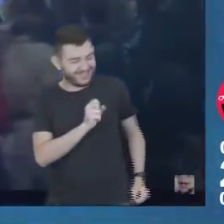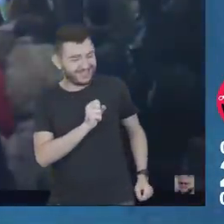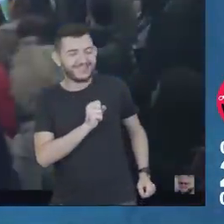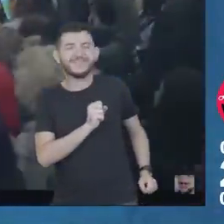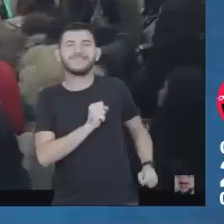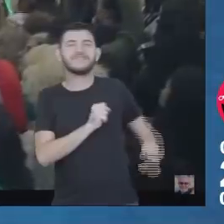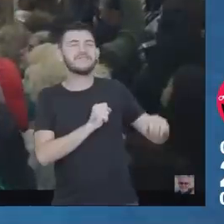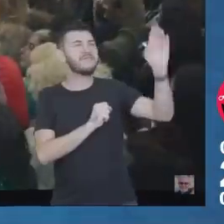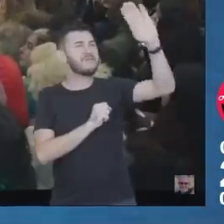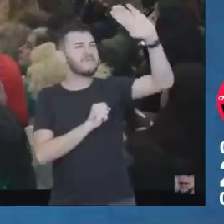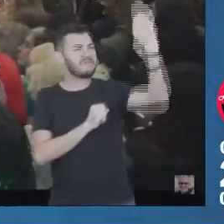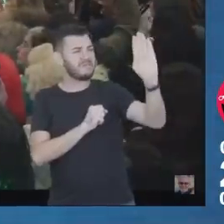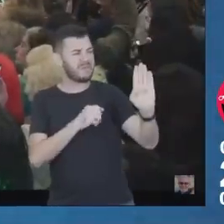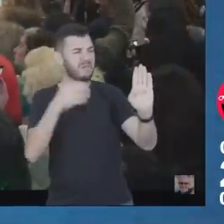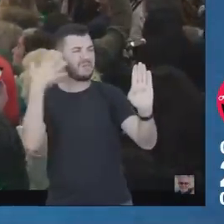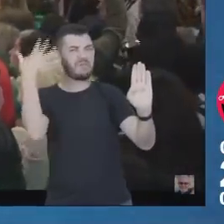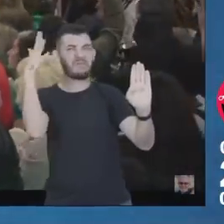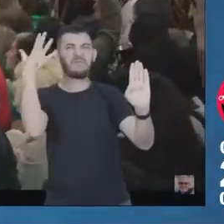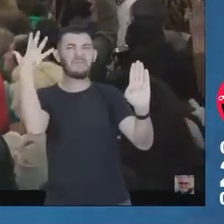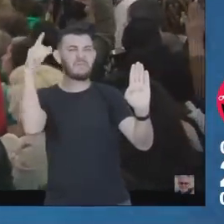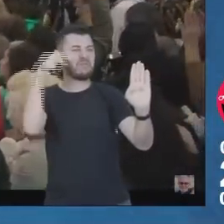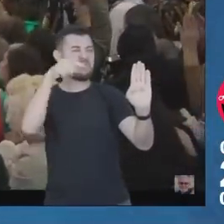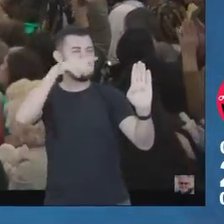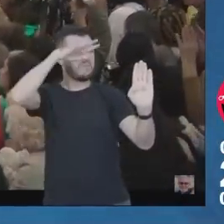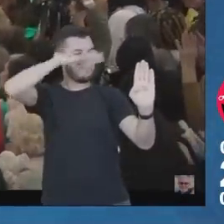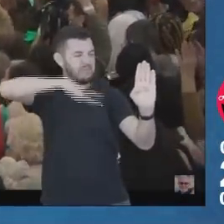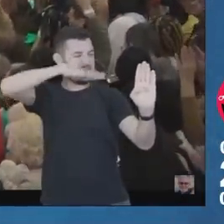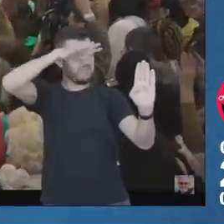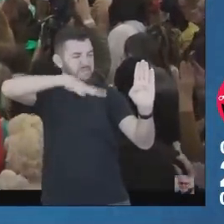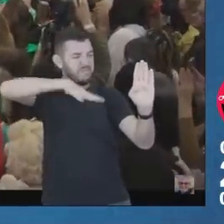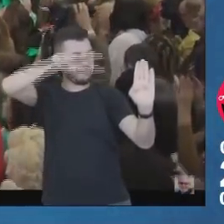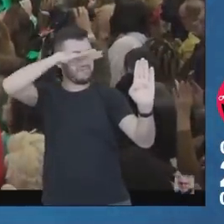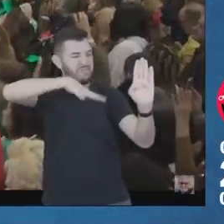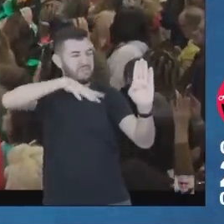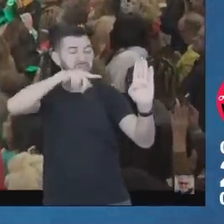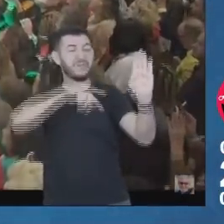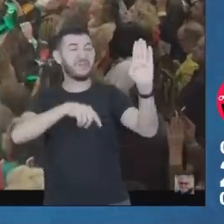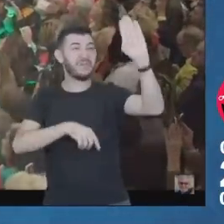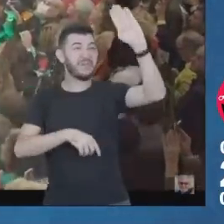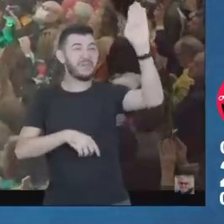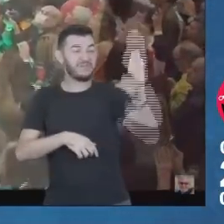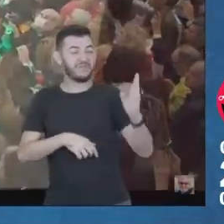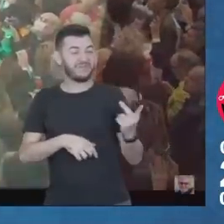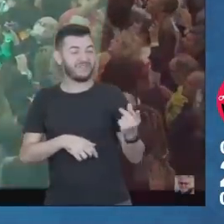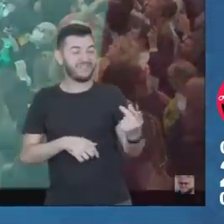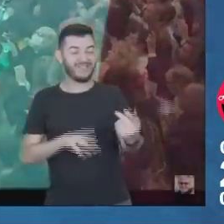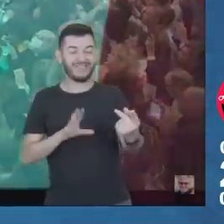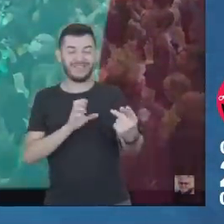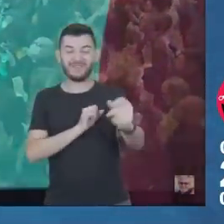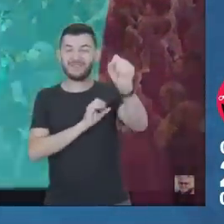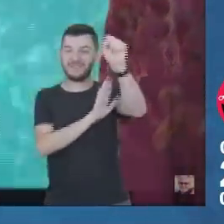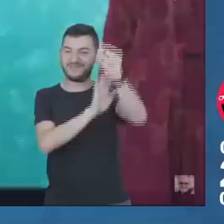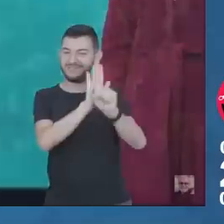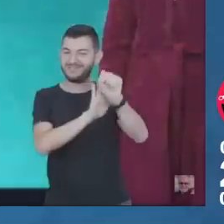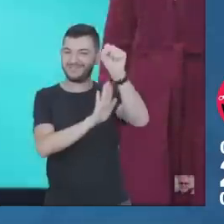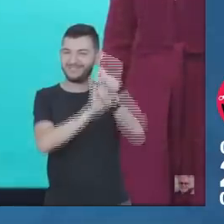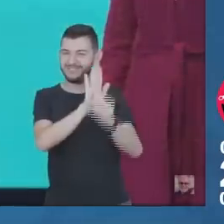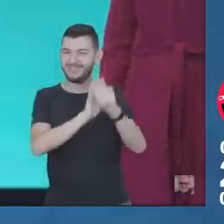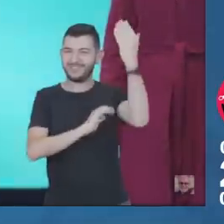salve, Brasil de amor eterno, seja símbolo o labaru que